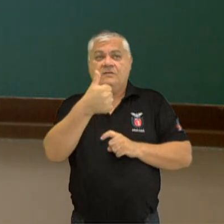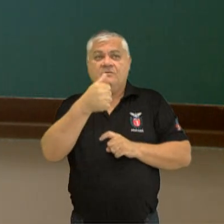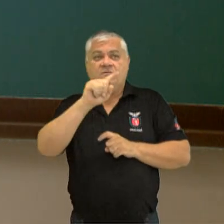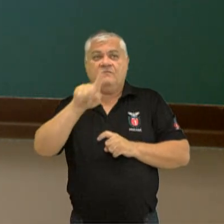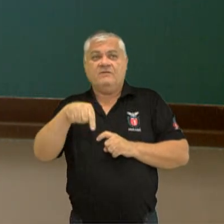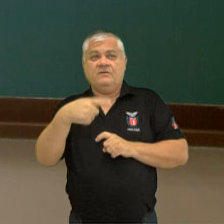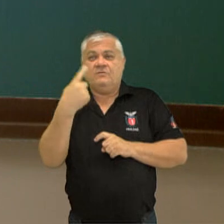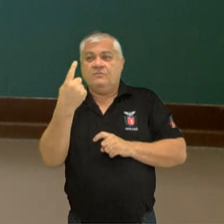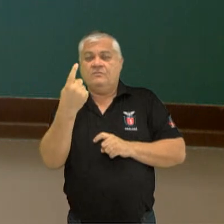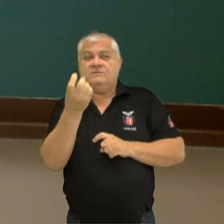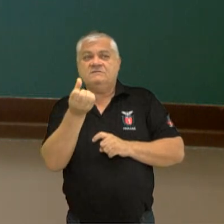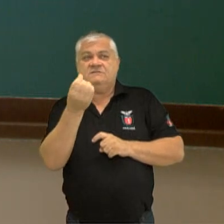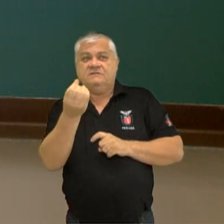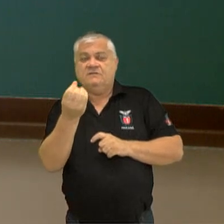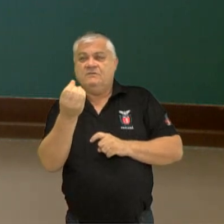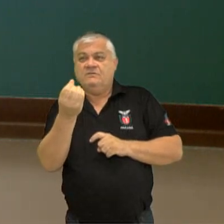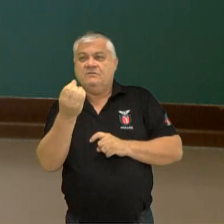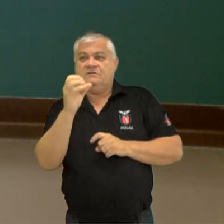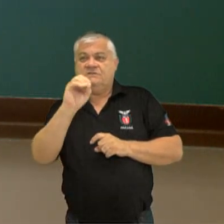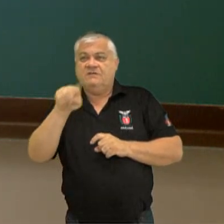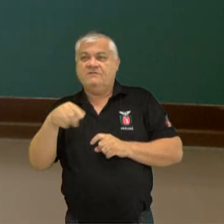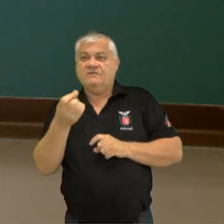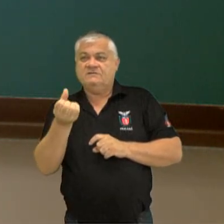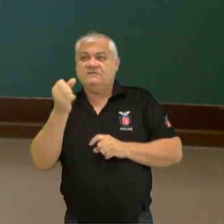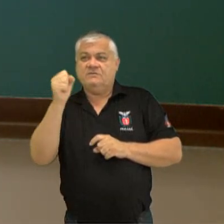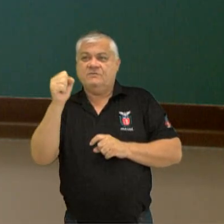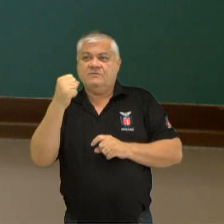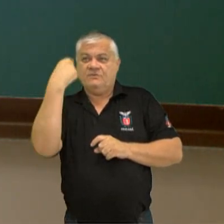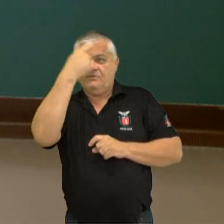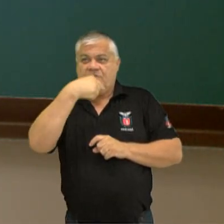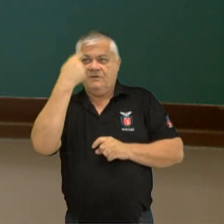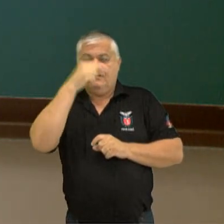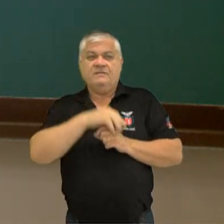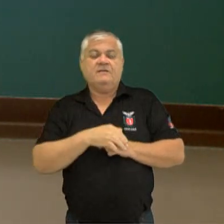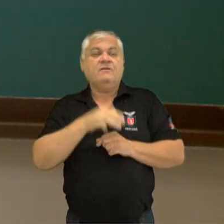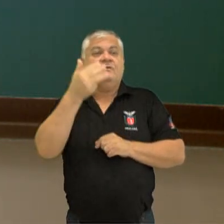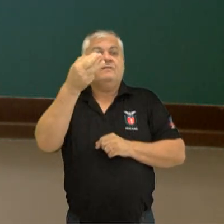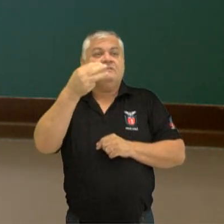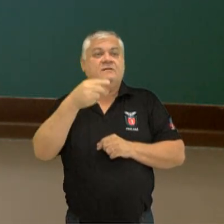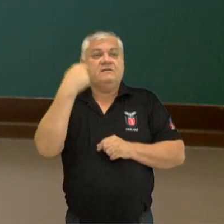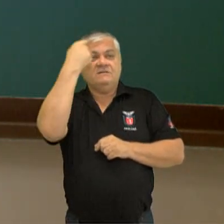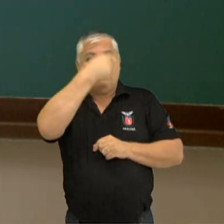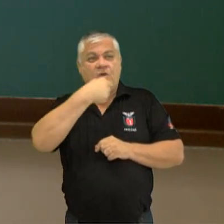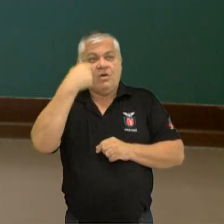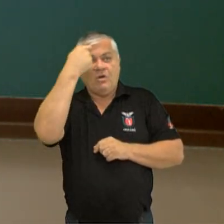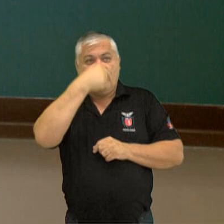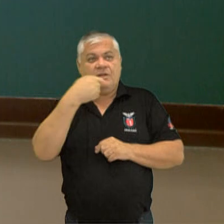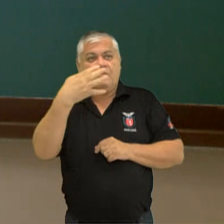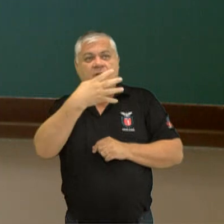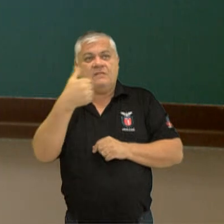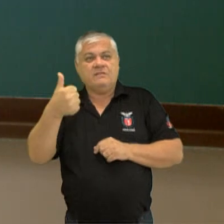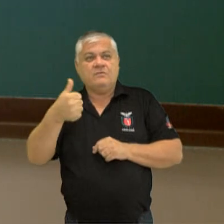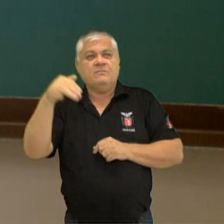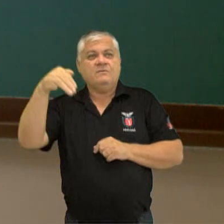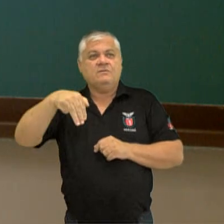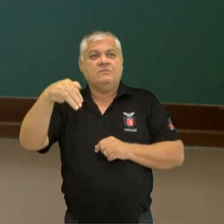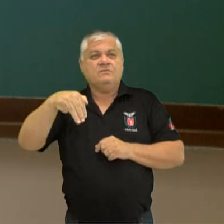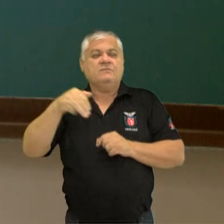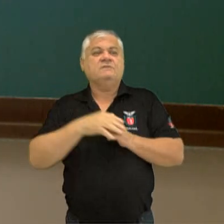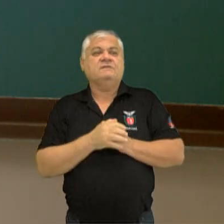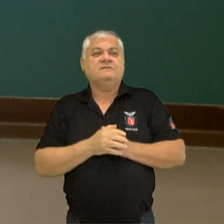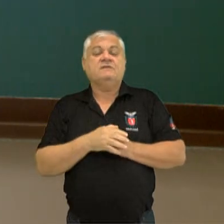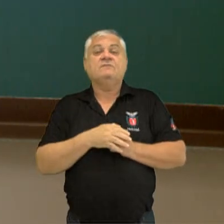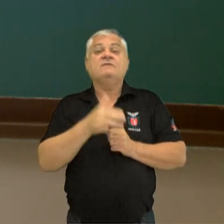0,68 horas, tá aqui, horas. Então, 13 horas e 41 minutos é 13 horas